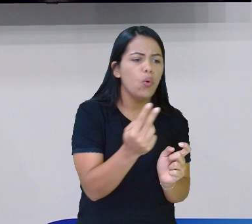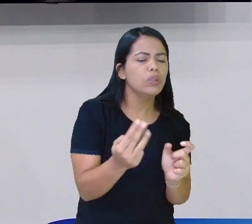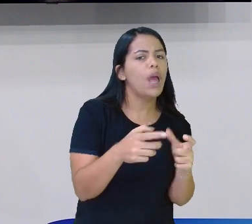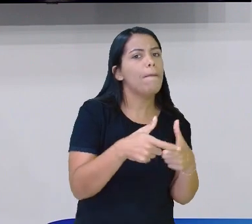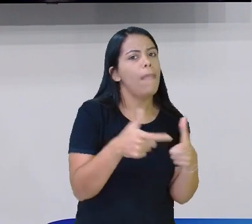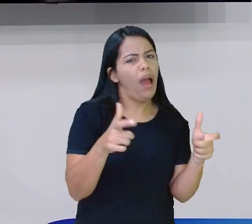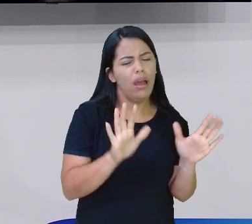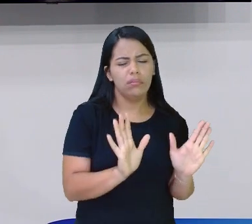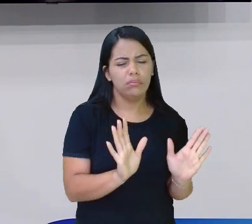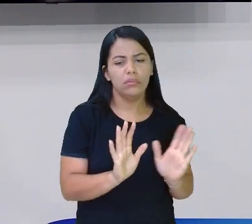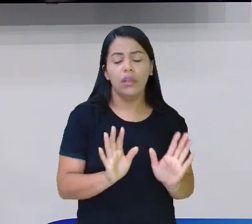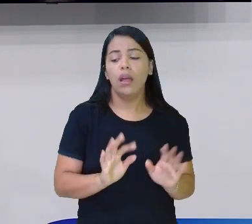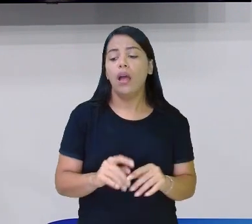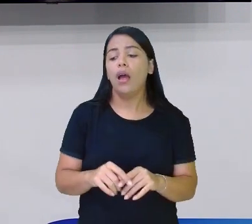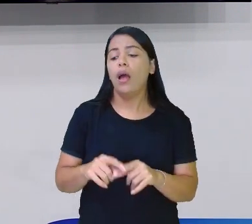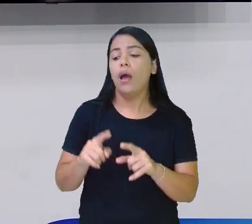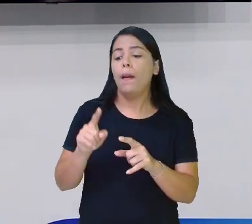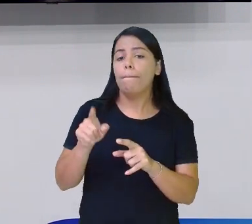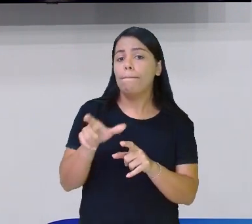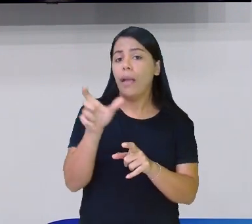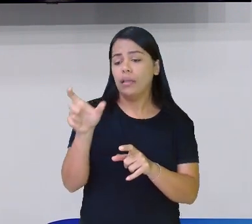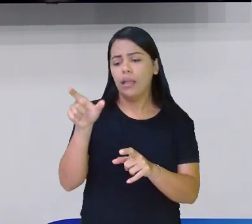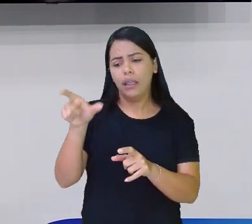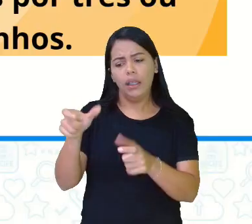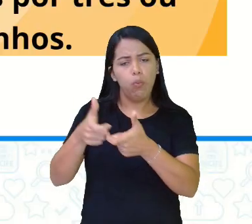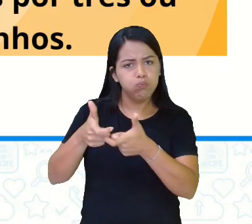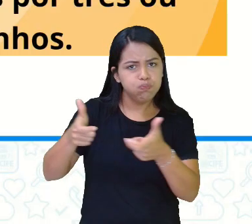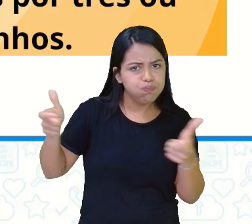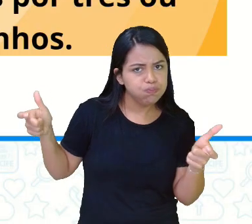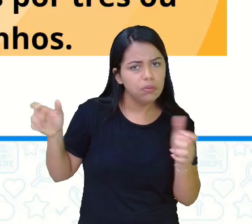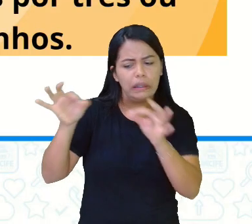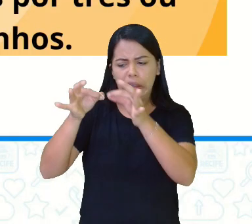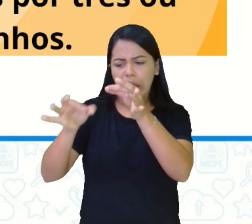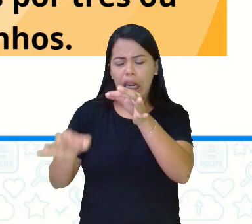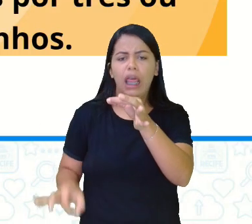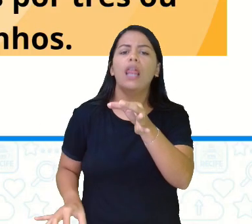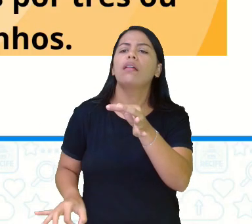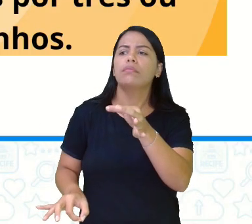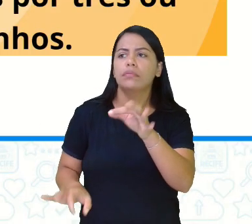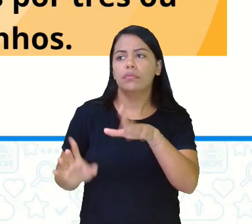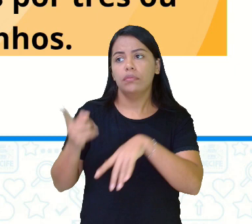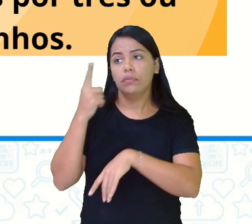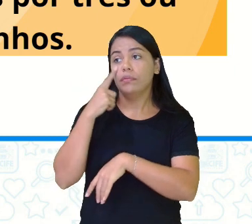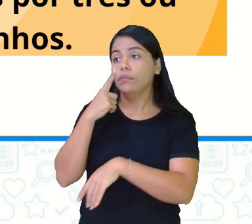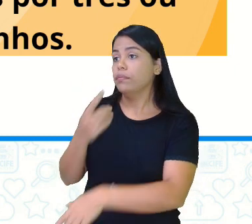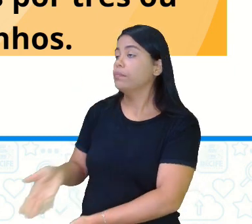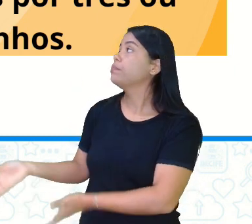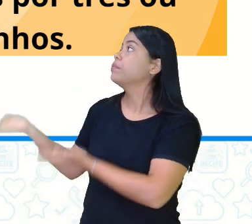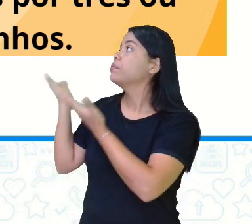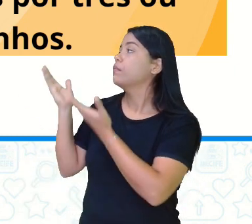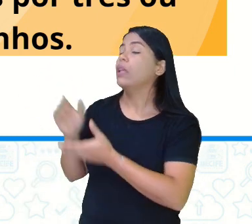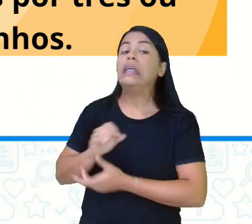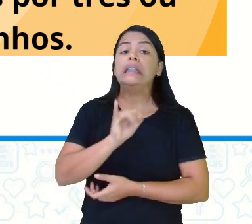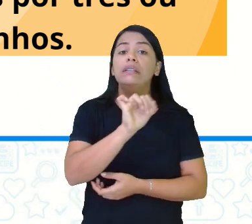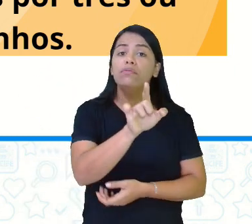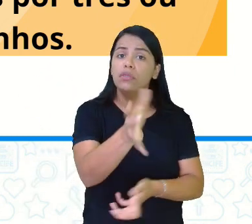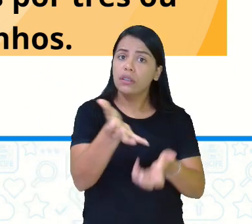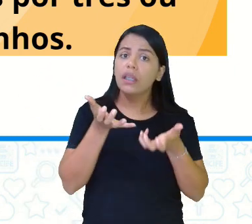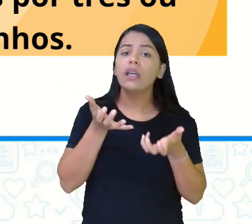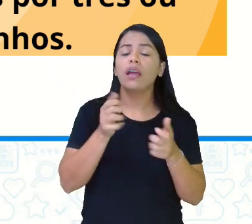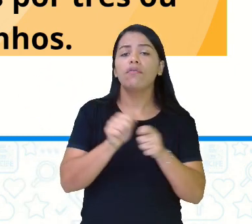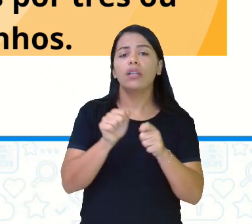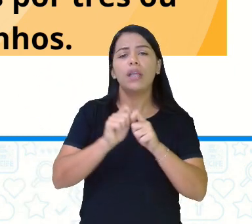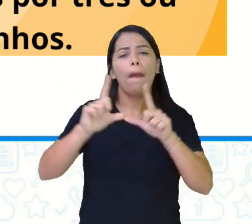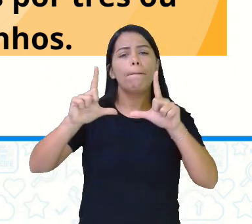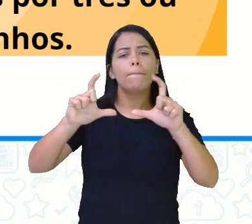história em quadrinhos não tem essa limitação. Aqui tá o conceito, você pode, se quiser,